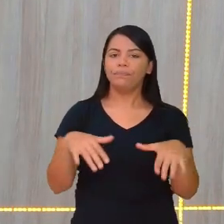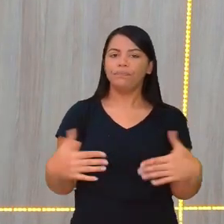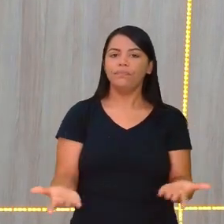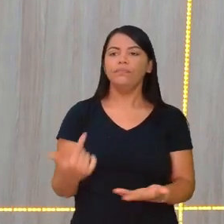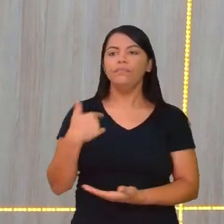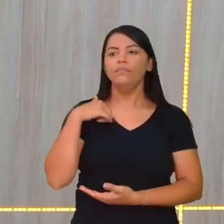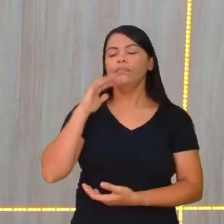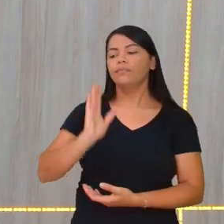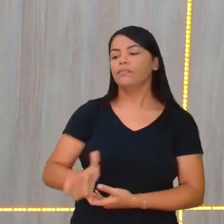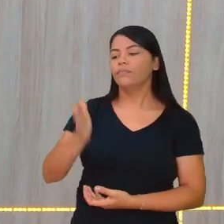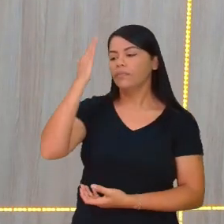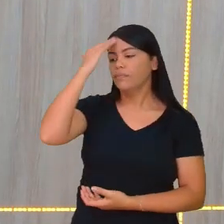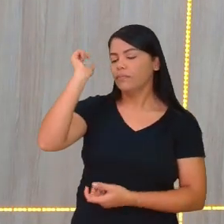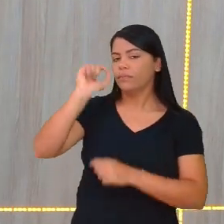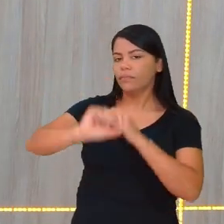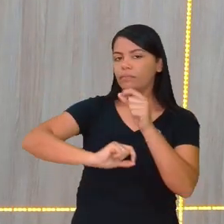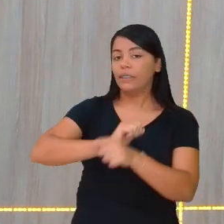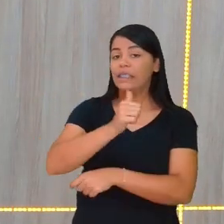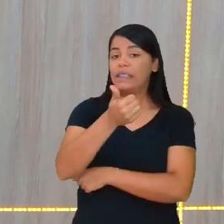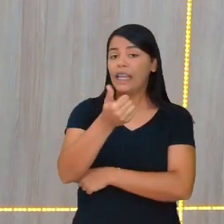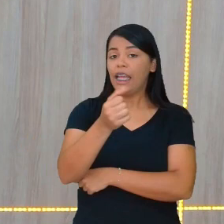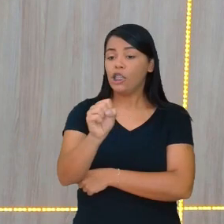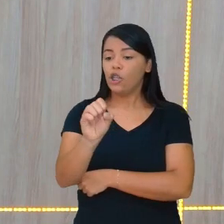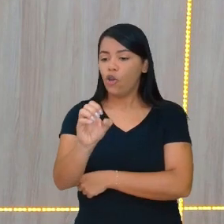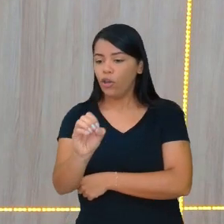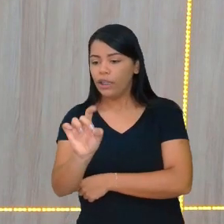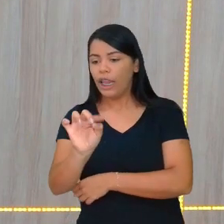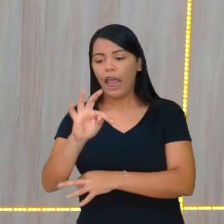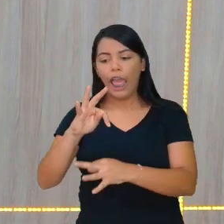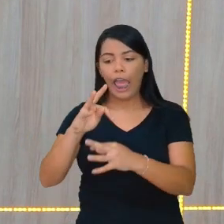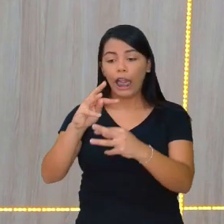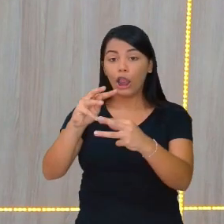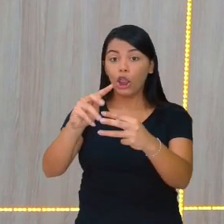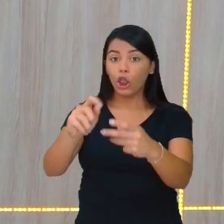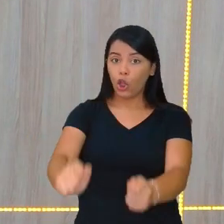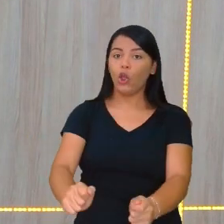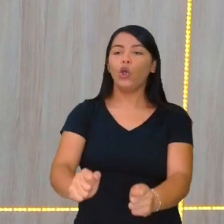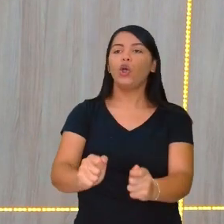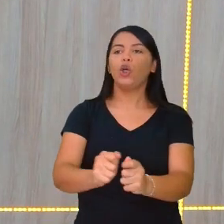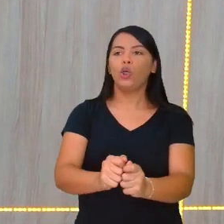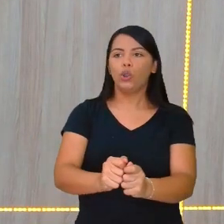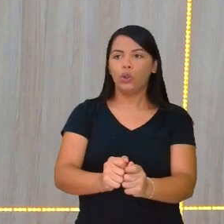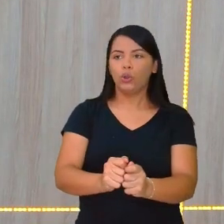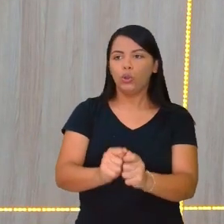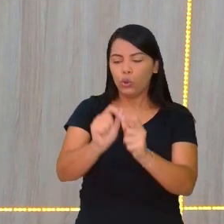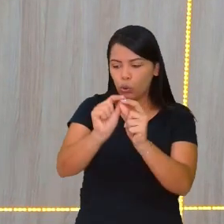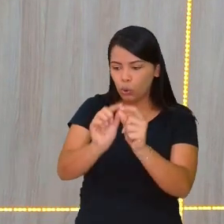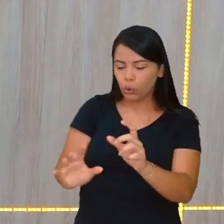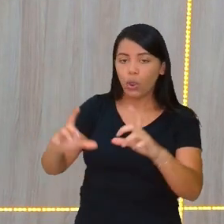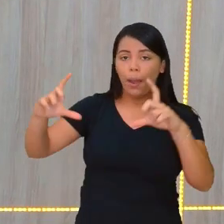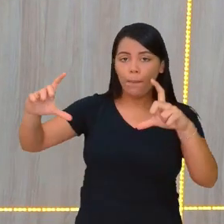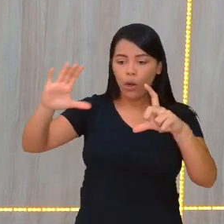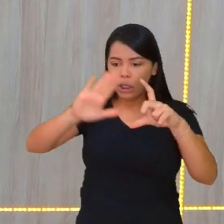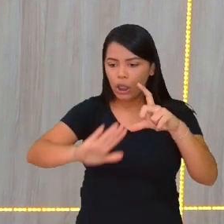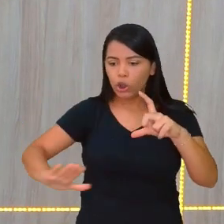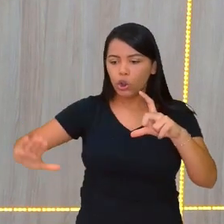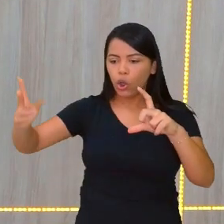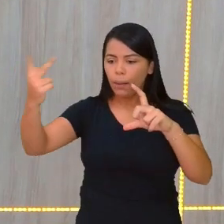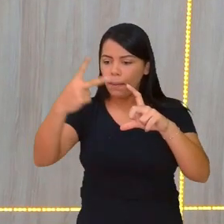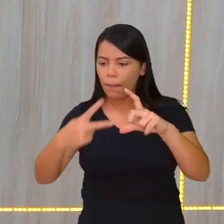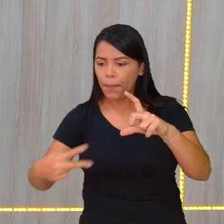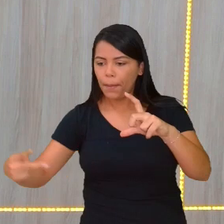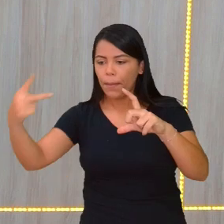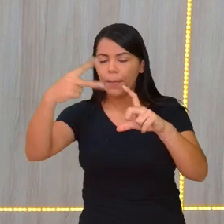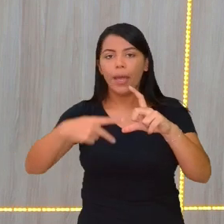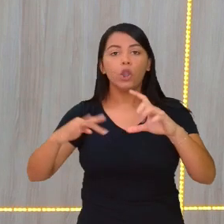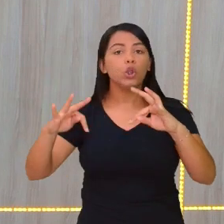que é 180 o todo. O todo seria o disco todo pintado. E eu tenho aqui na letra